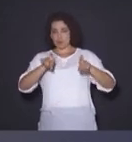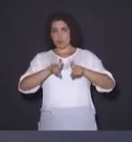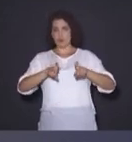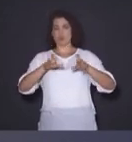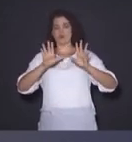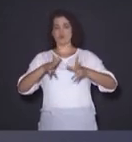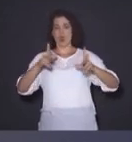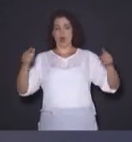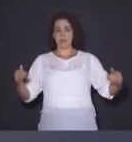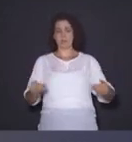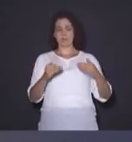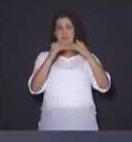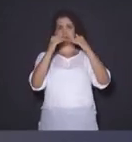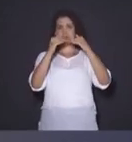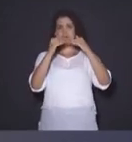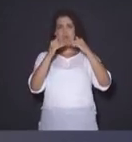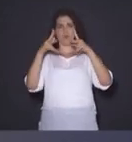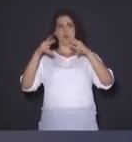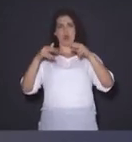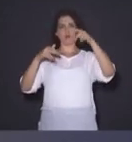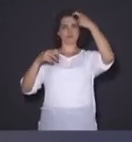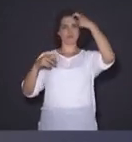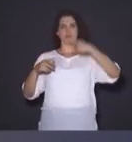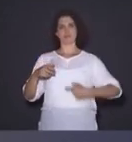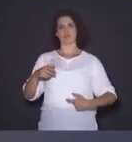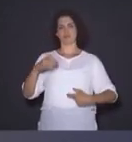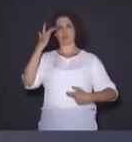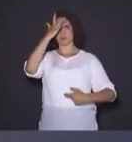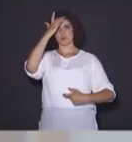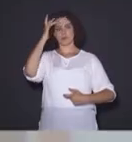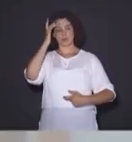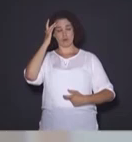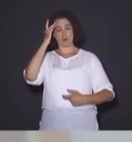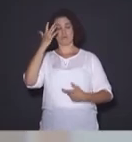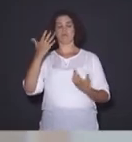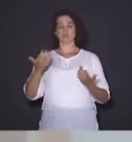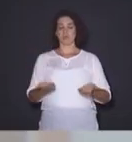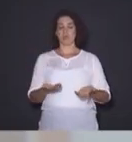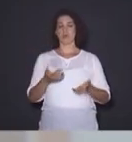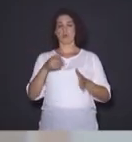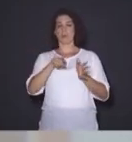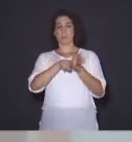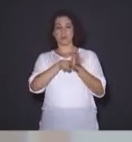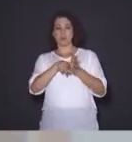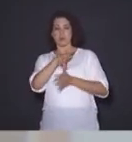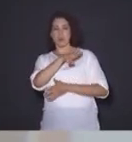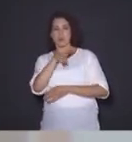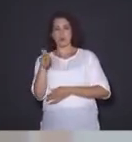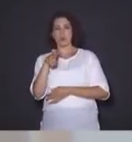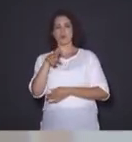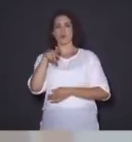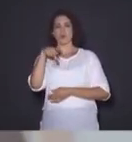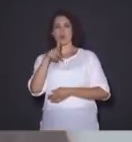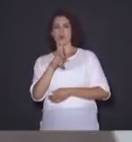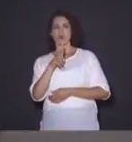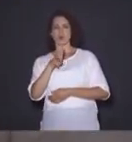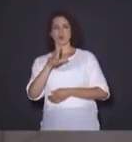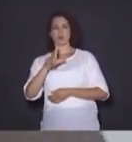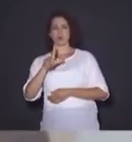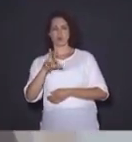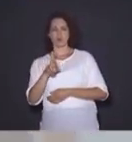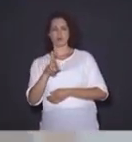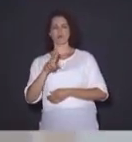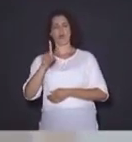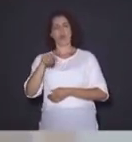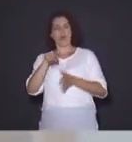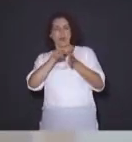humanos esse cara que fala isso é o curva razão que é um dos um dos desses analistas do desenvolvimento